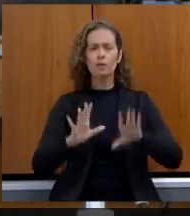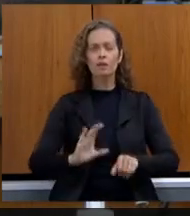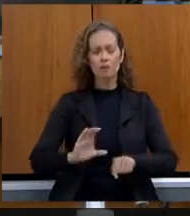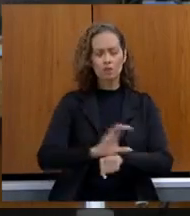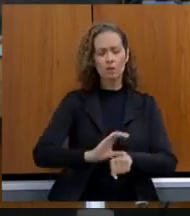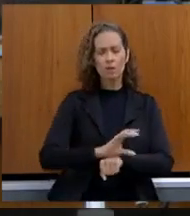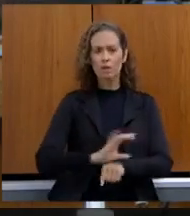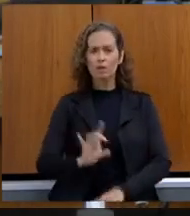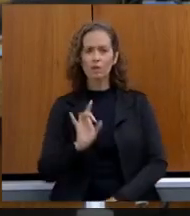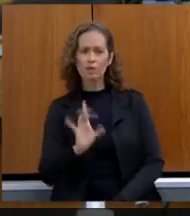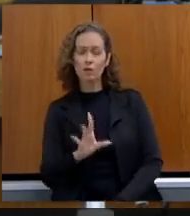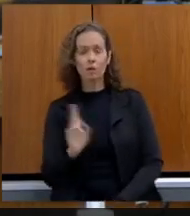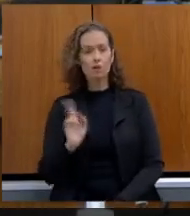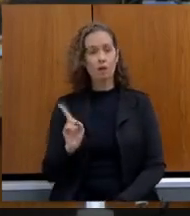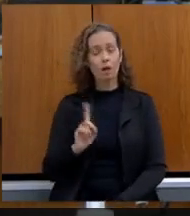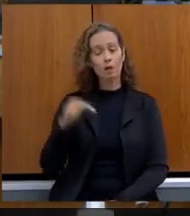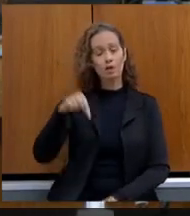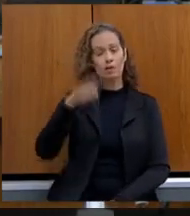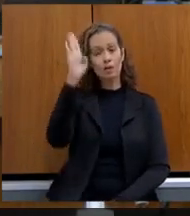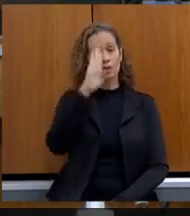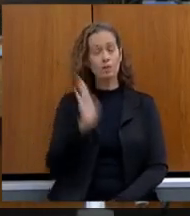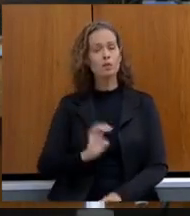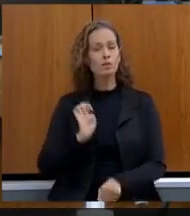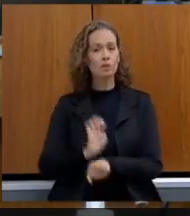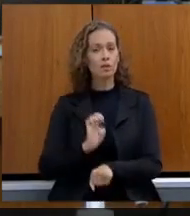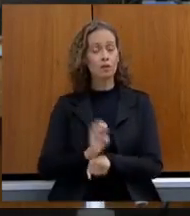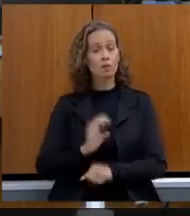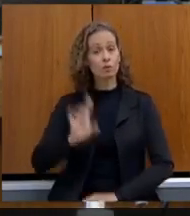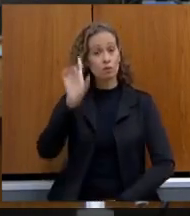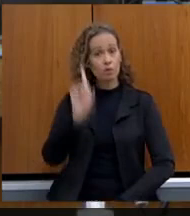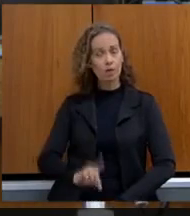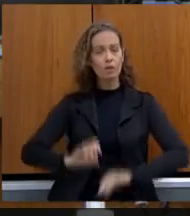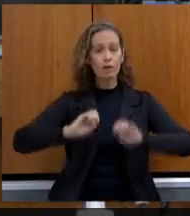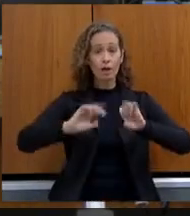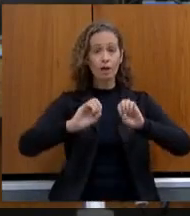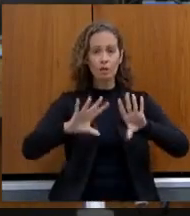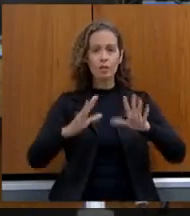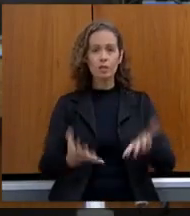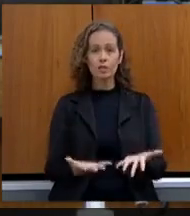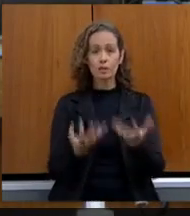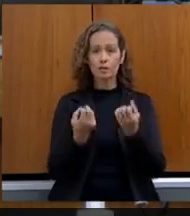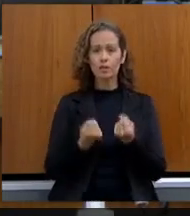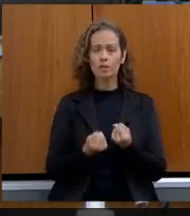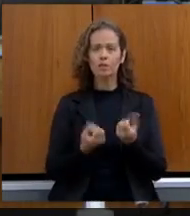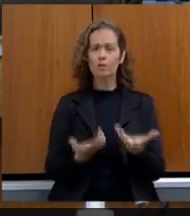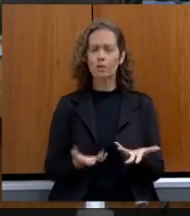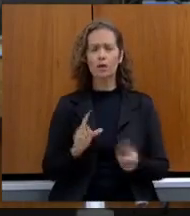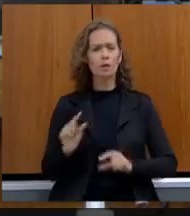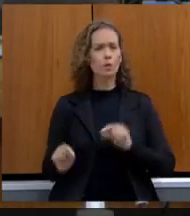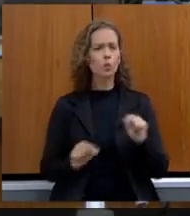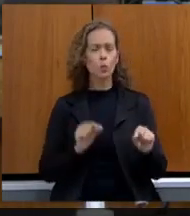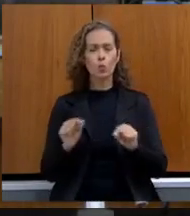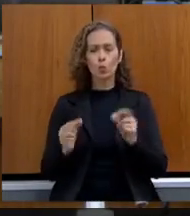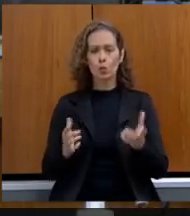constitucional no nosso Brasil no nosso estado o direito à educação ele vem